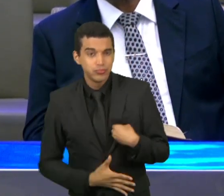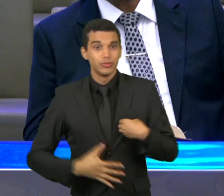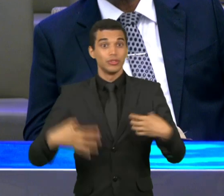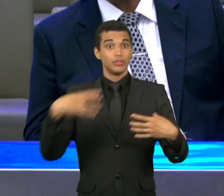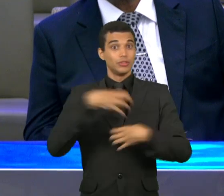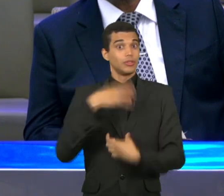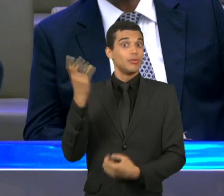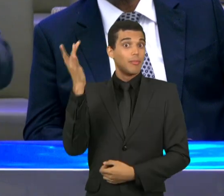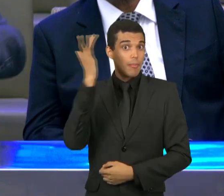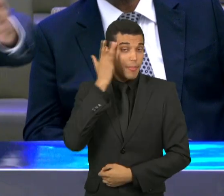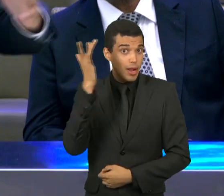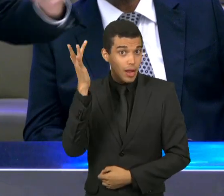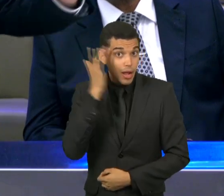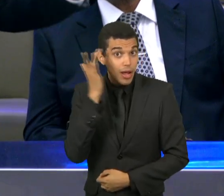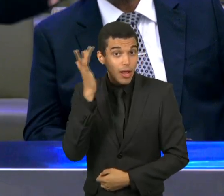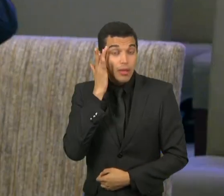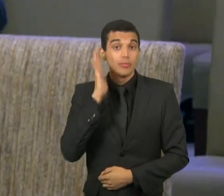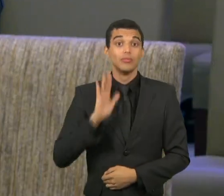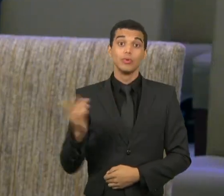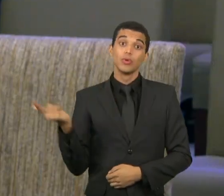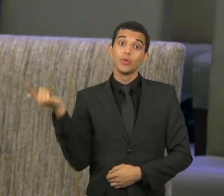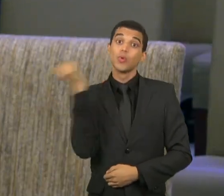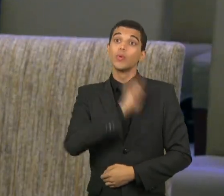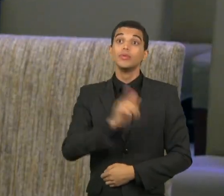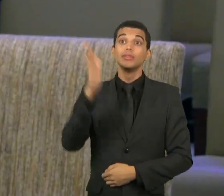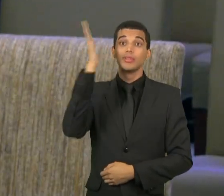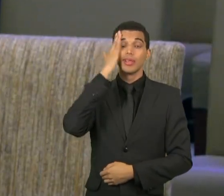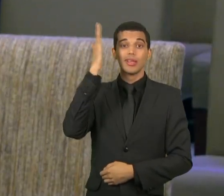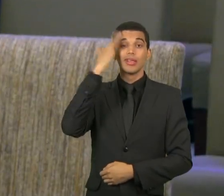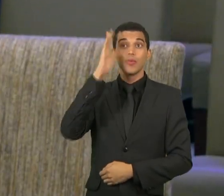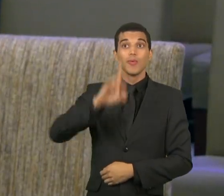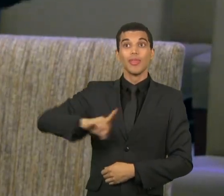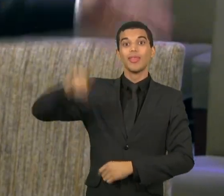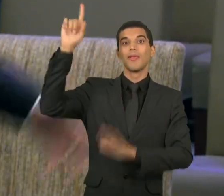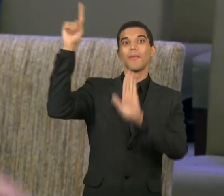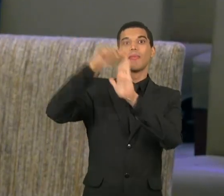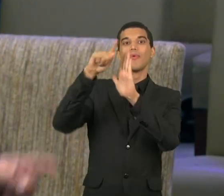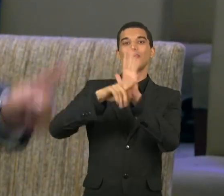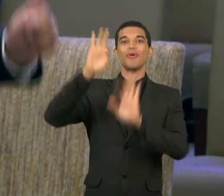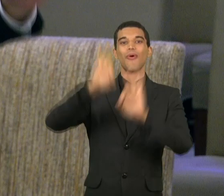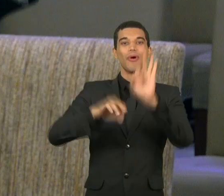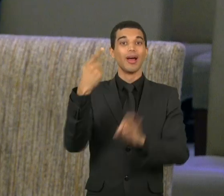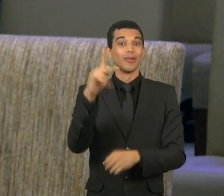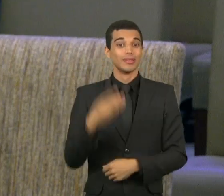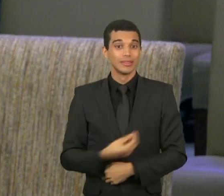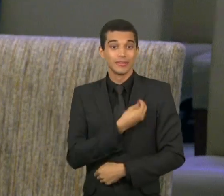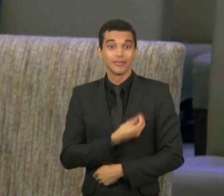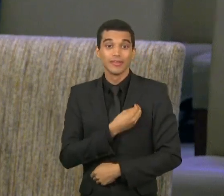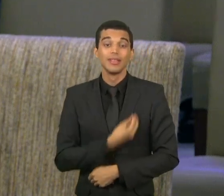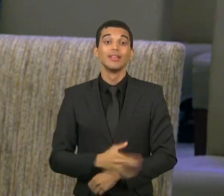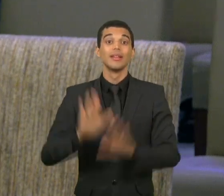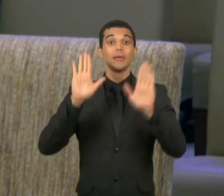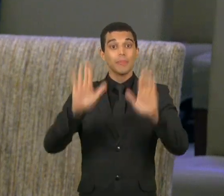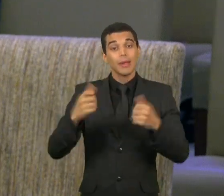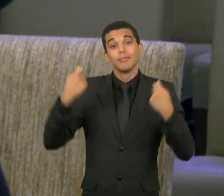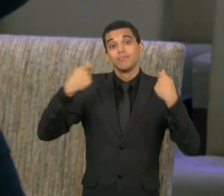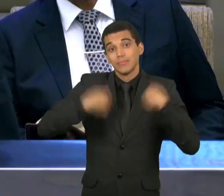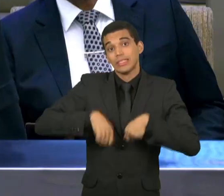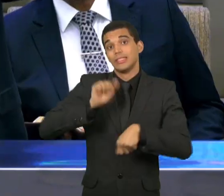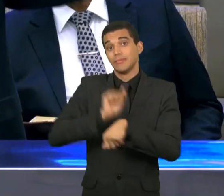maduros, e só conhecerão o projeto que eu fiz para vocês quando o dia do